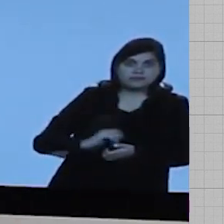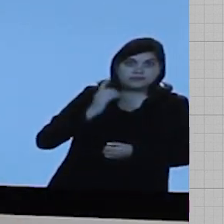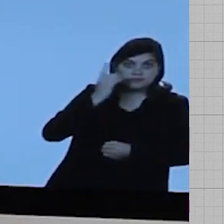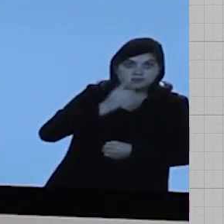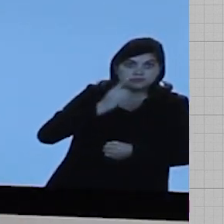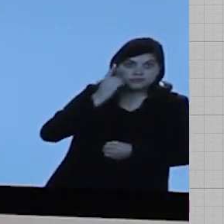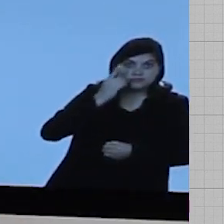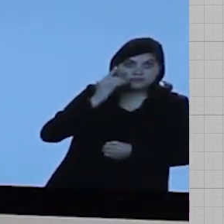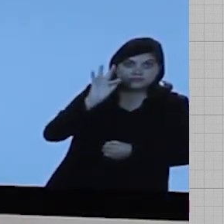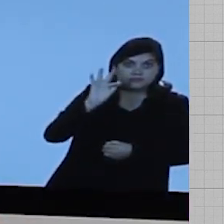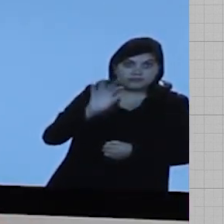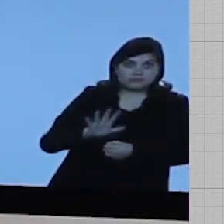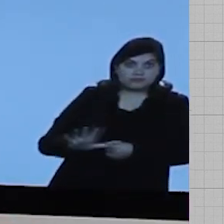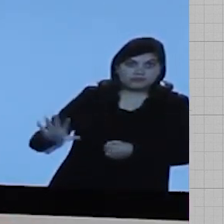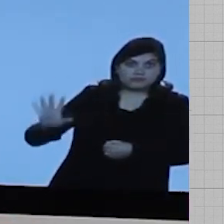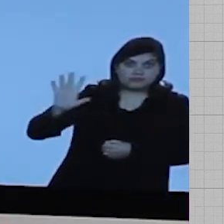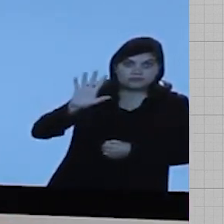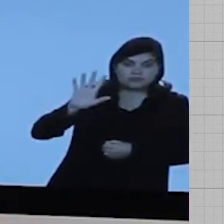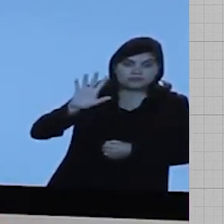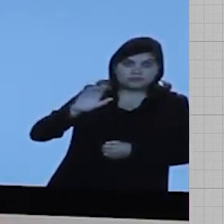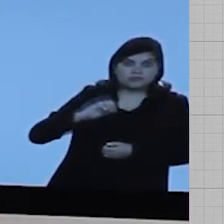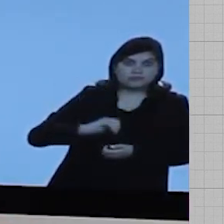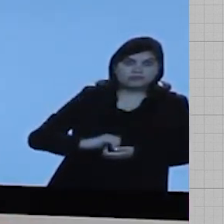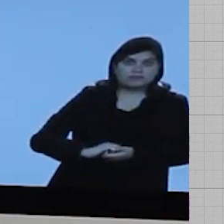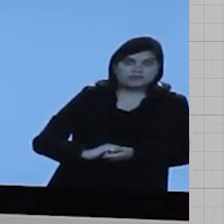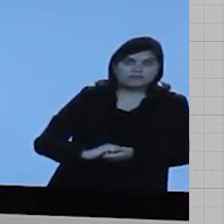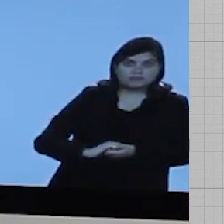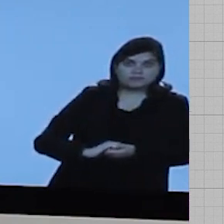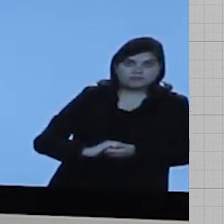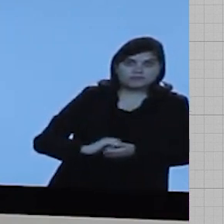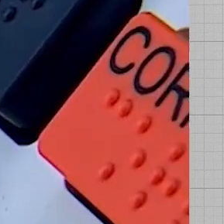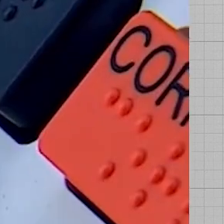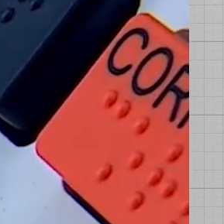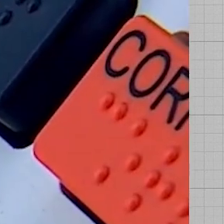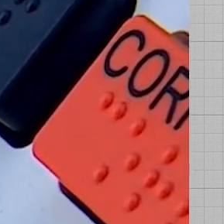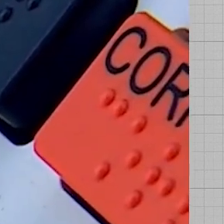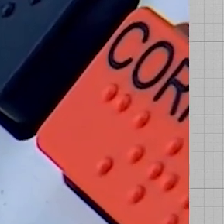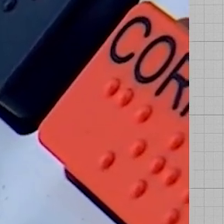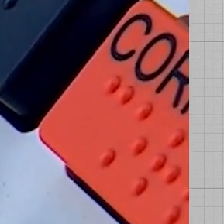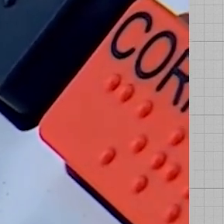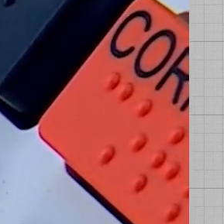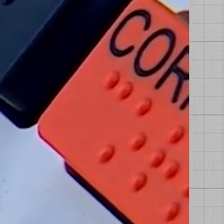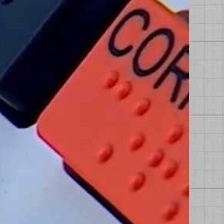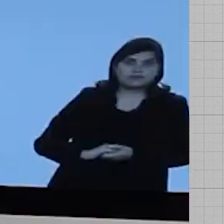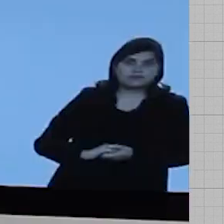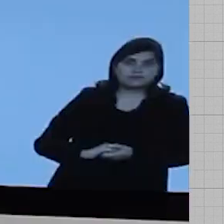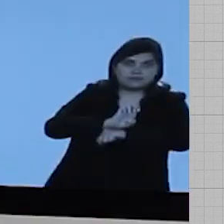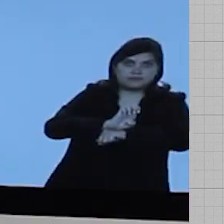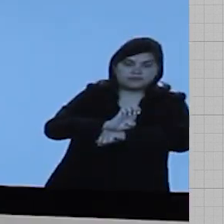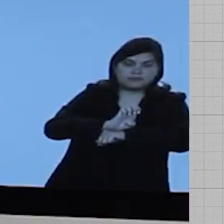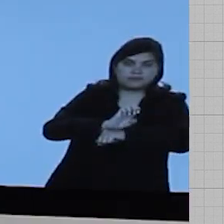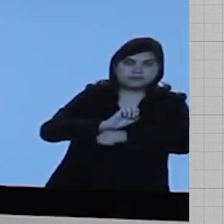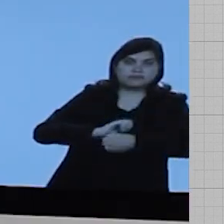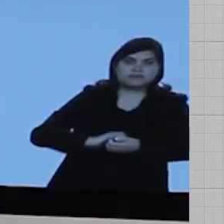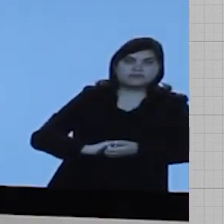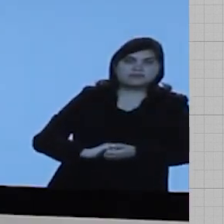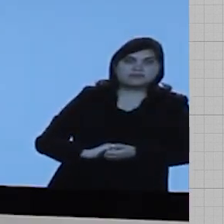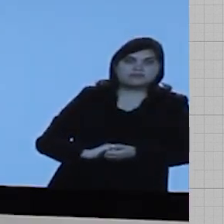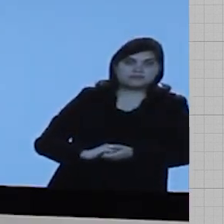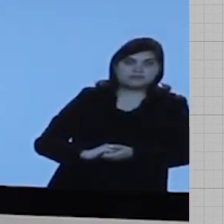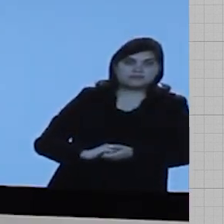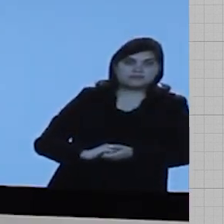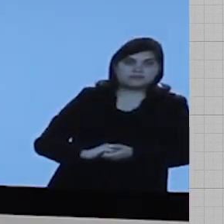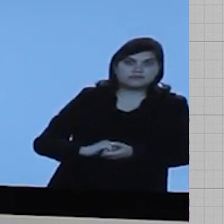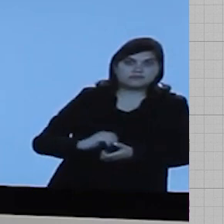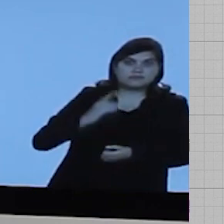quatro dígitos Este é o primeiro cargo para o Qual tu vai votar o próximo voto é para Deputado ou